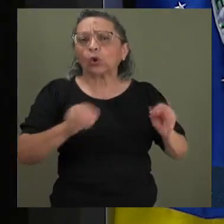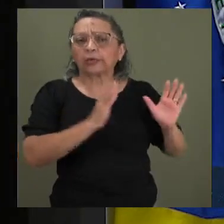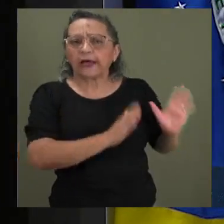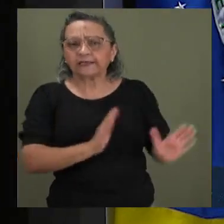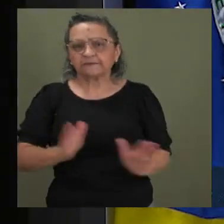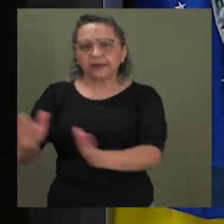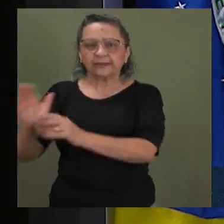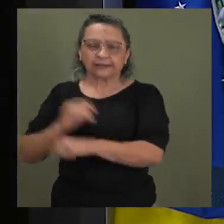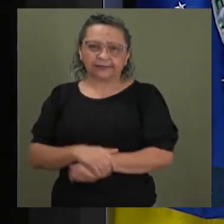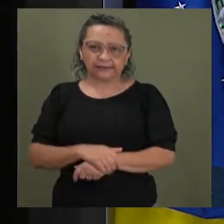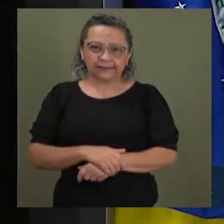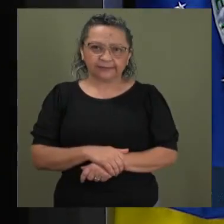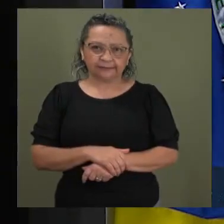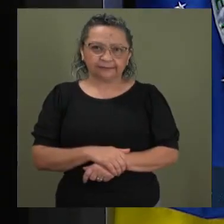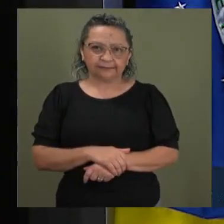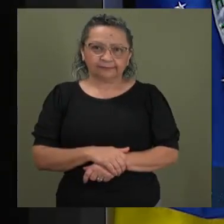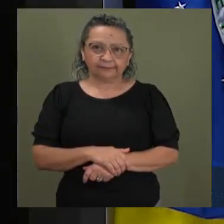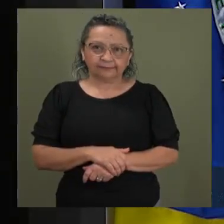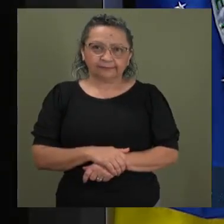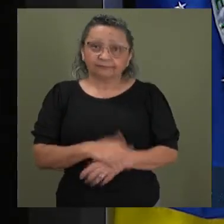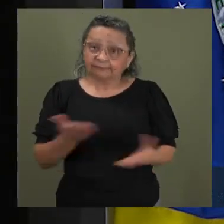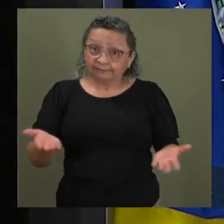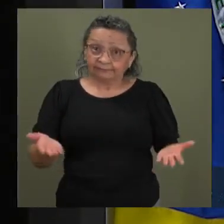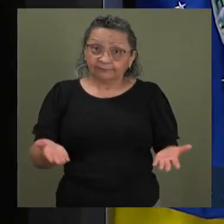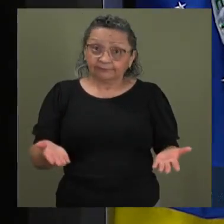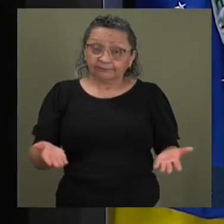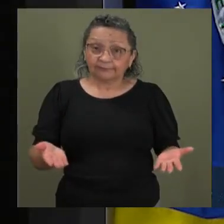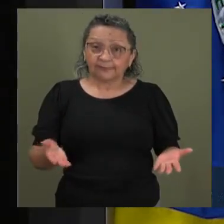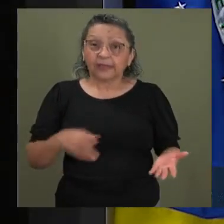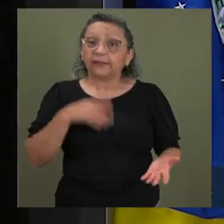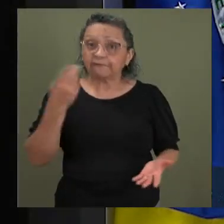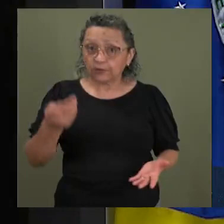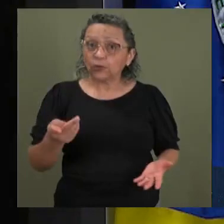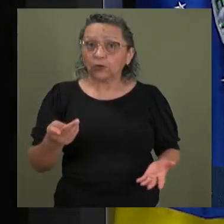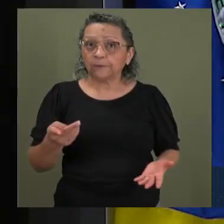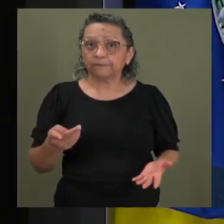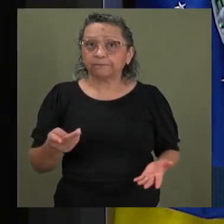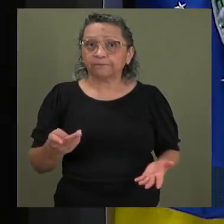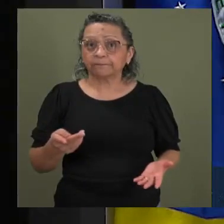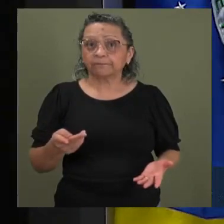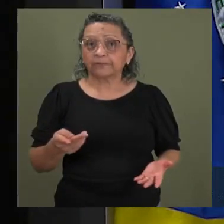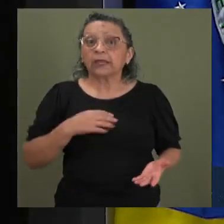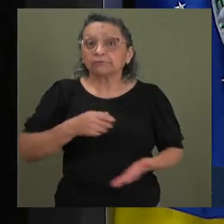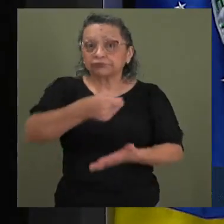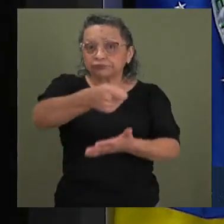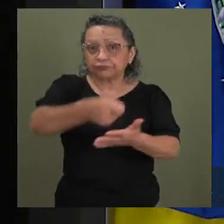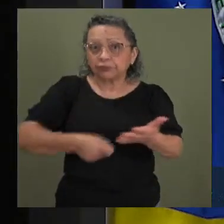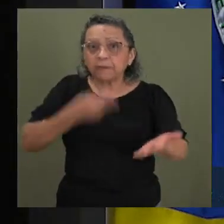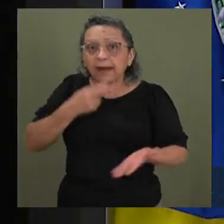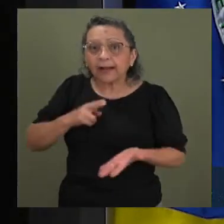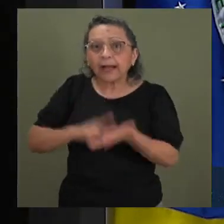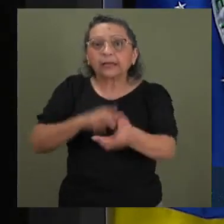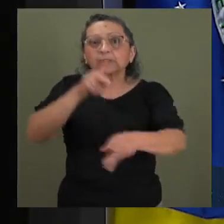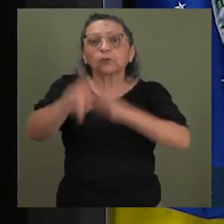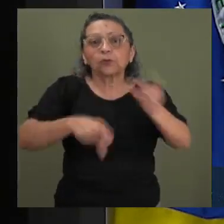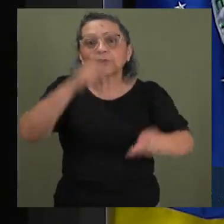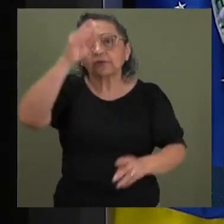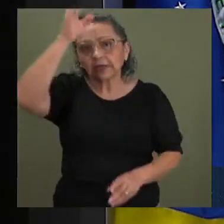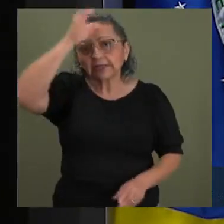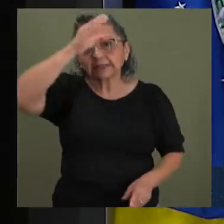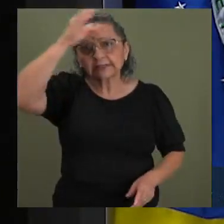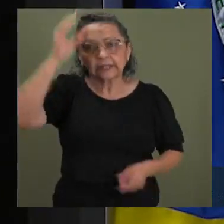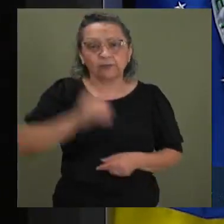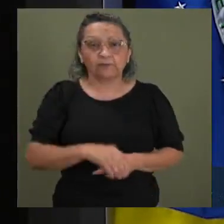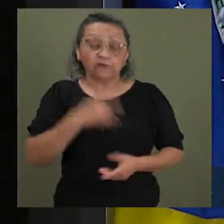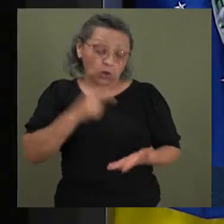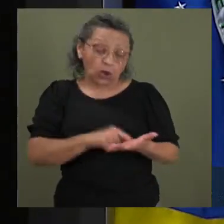suas fases. Inclusive, ele disse assim, numa carta aos cristãos, que iria